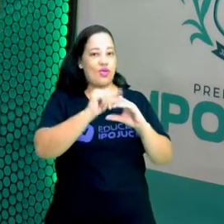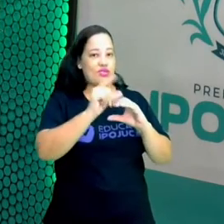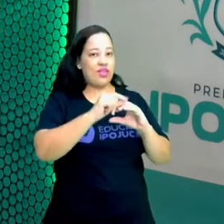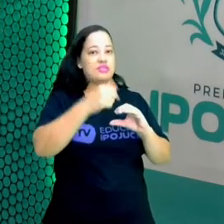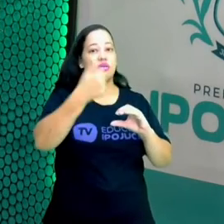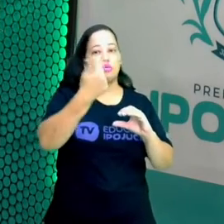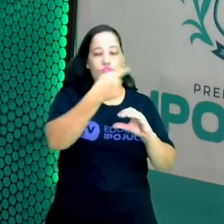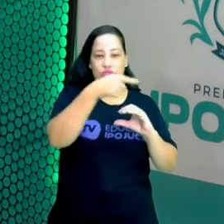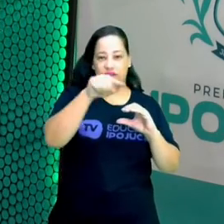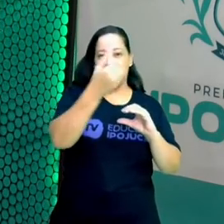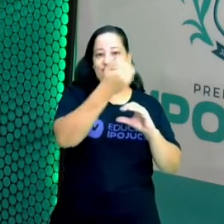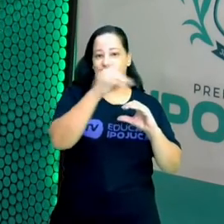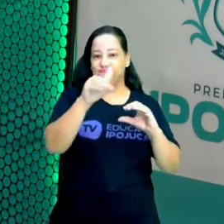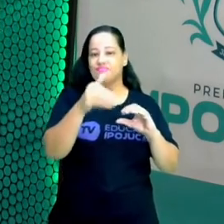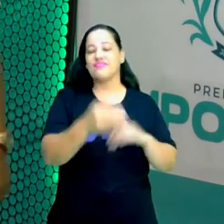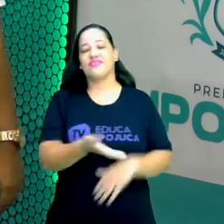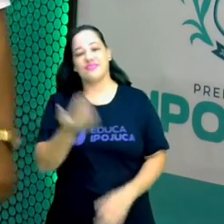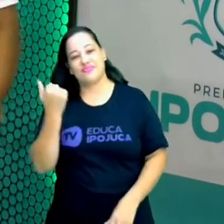fracionários. Então, vem comigo.